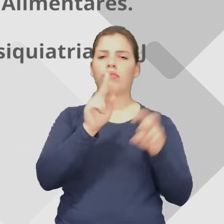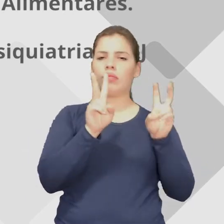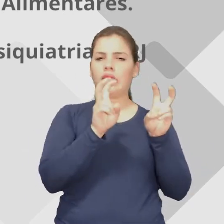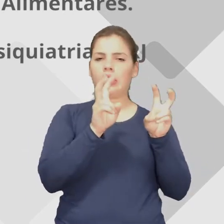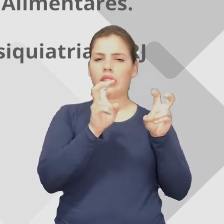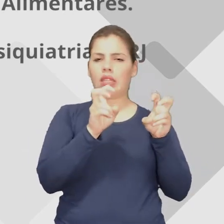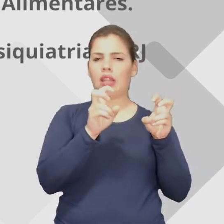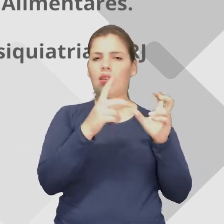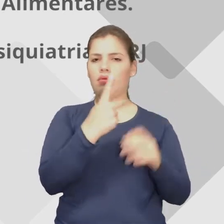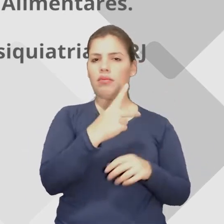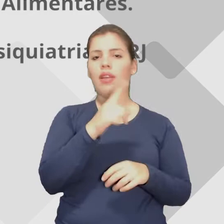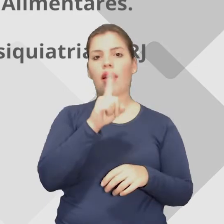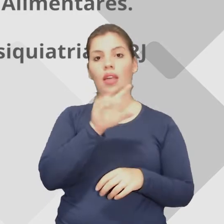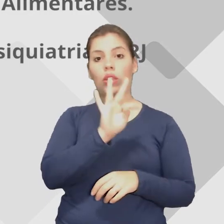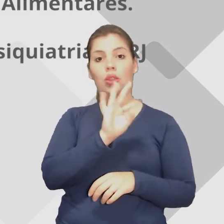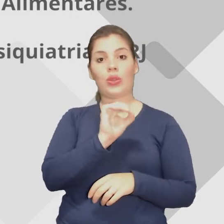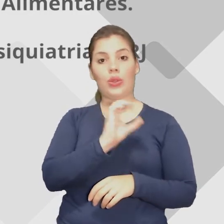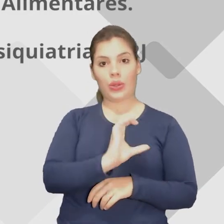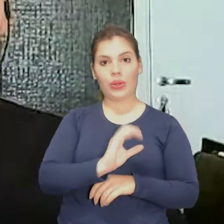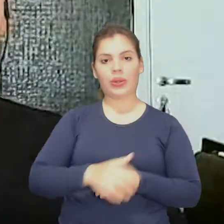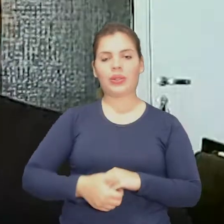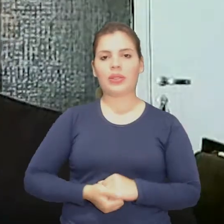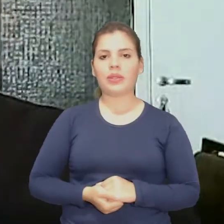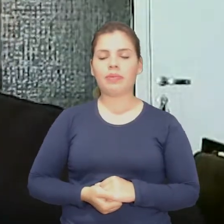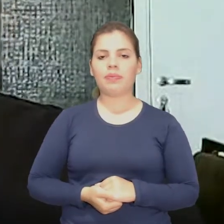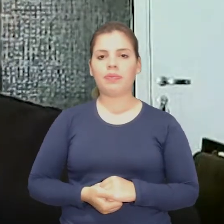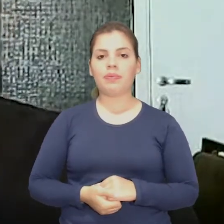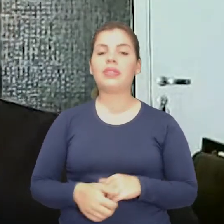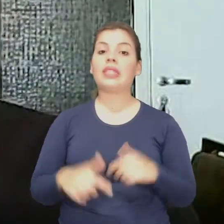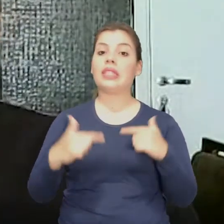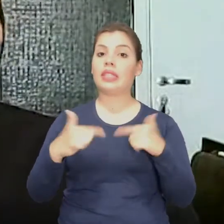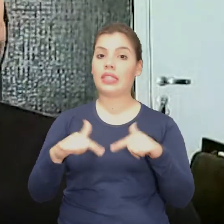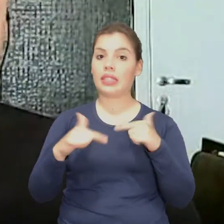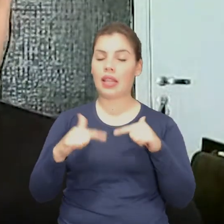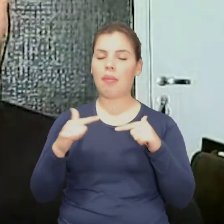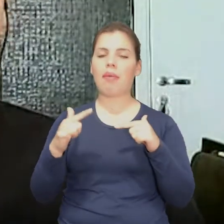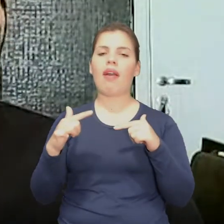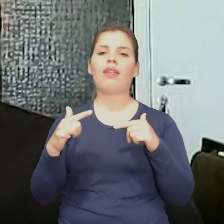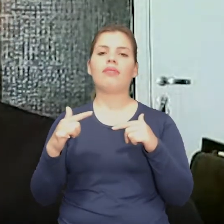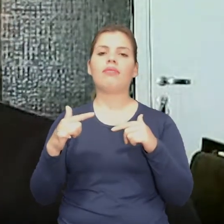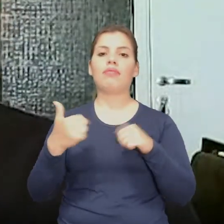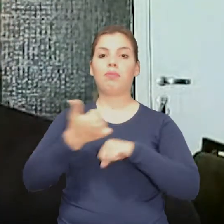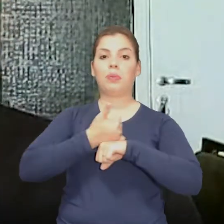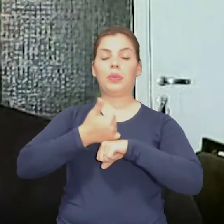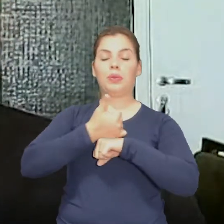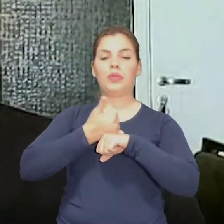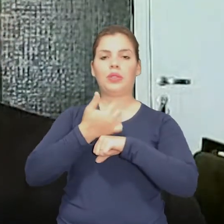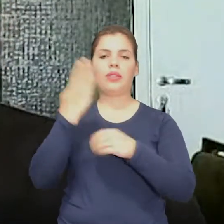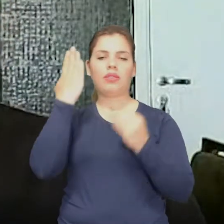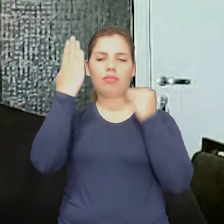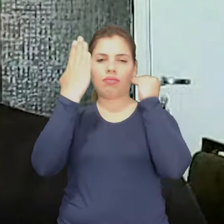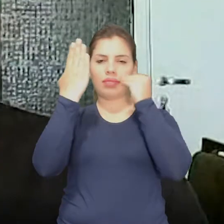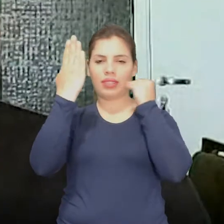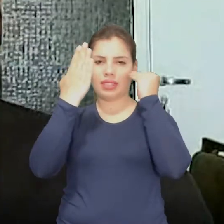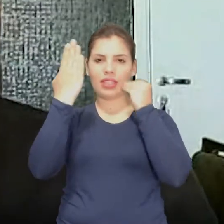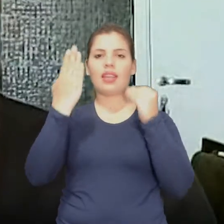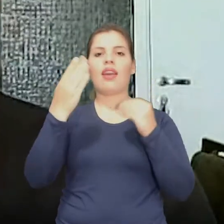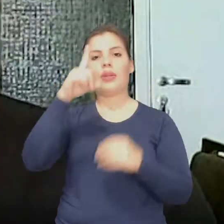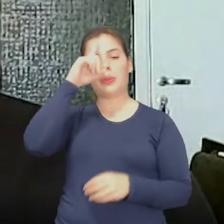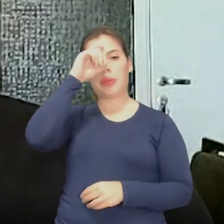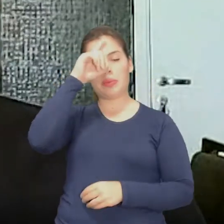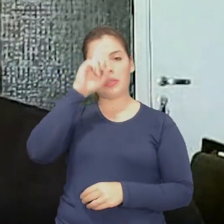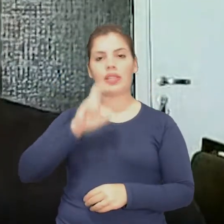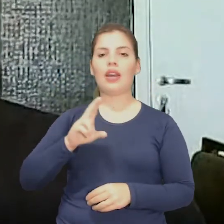transtorno obsessivo compulsivo. Ela atuou como psiquiatra no Hospital de Clínicas da Universidade Federal do Paraná e